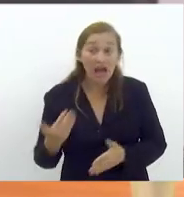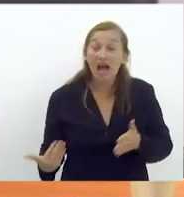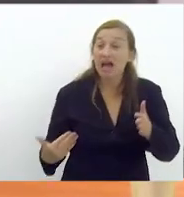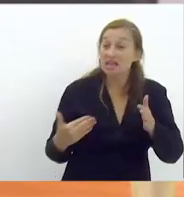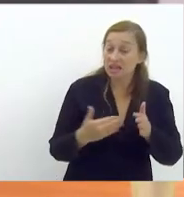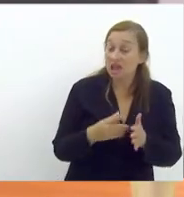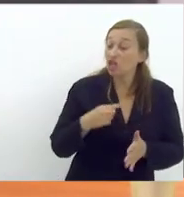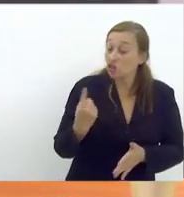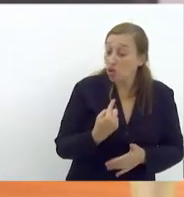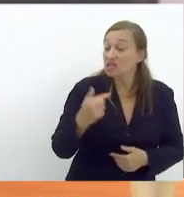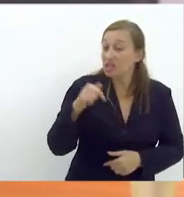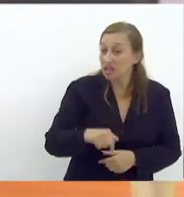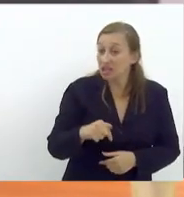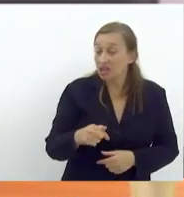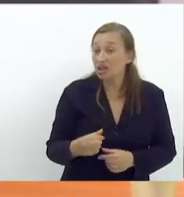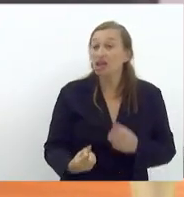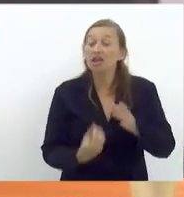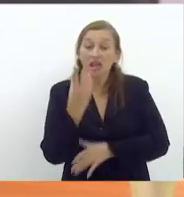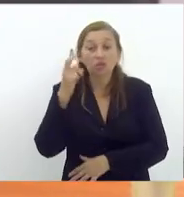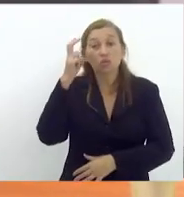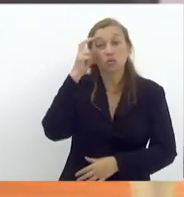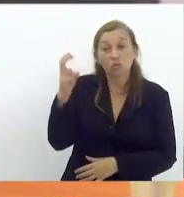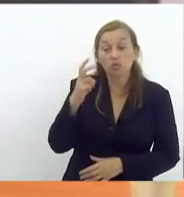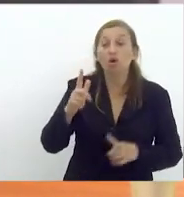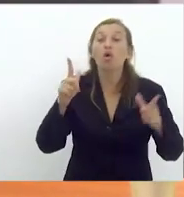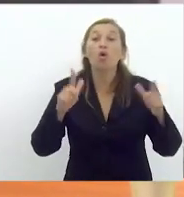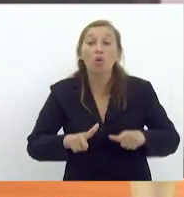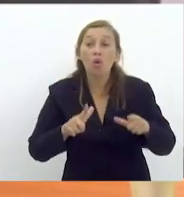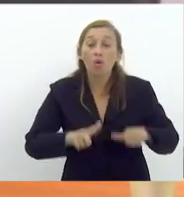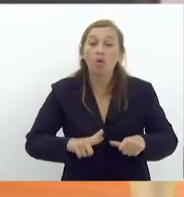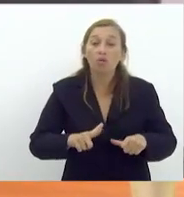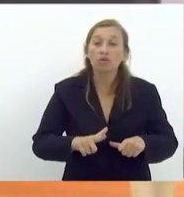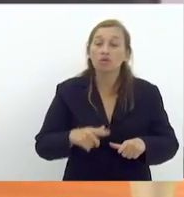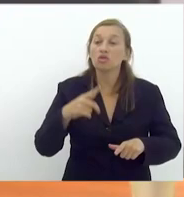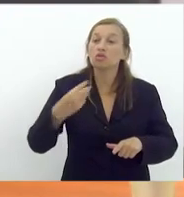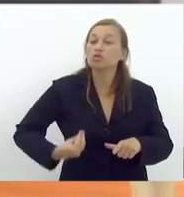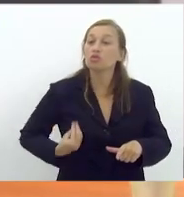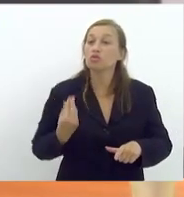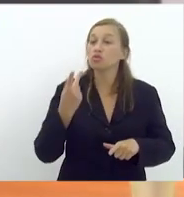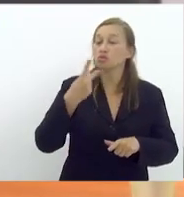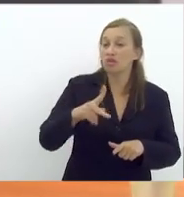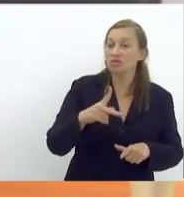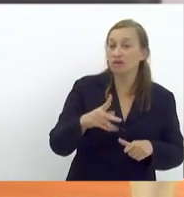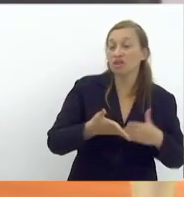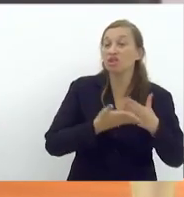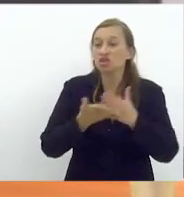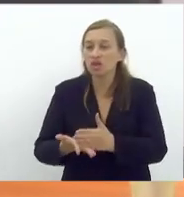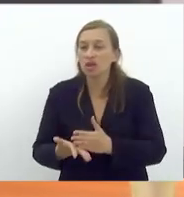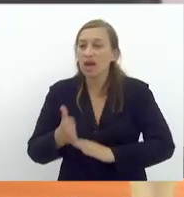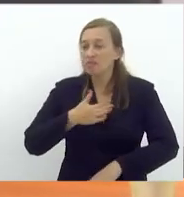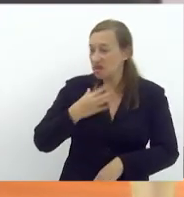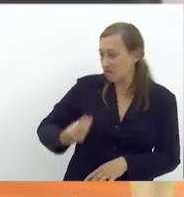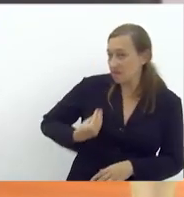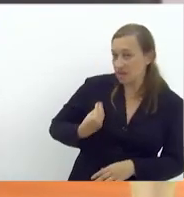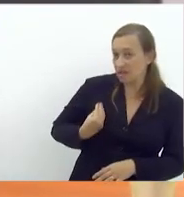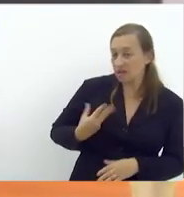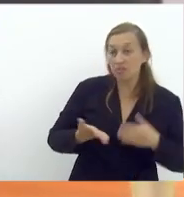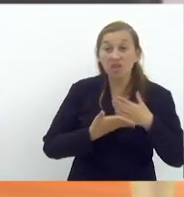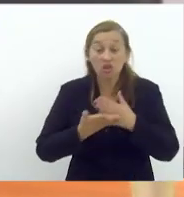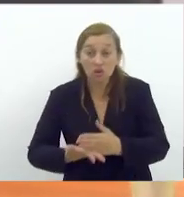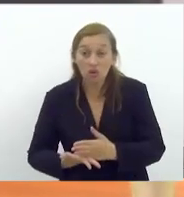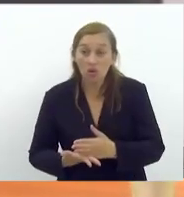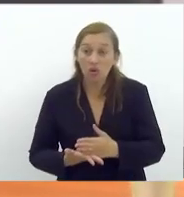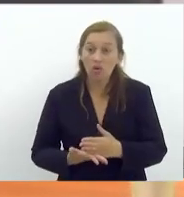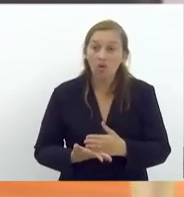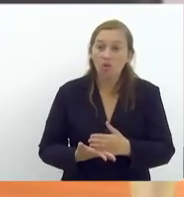nós aqui fazedores de Cultura onde os seus pés te levaram no meu caso os meus pés me levaram elemento